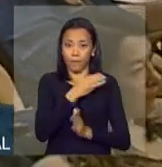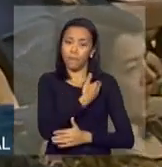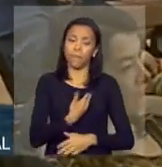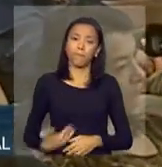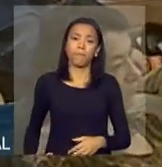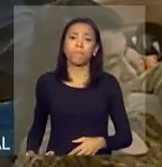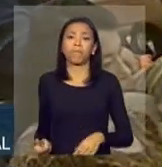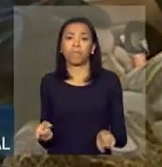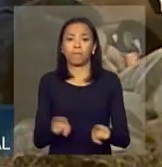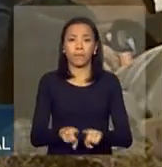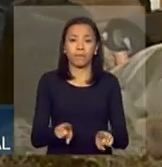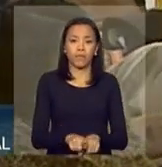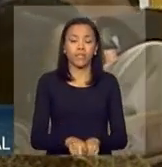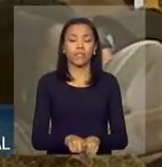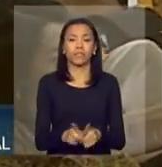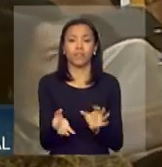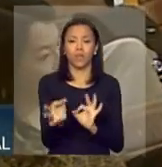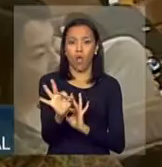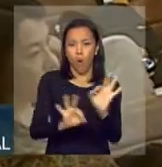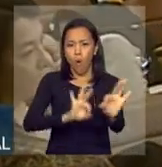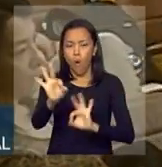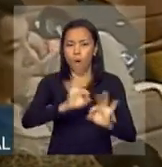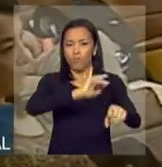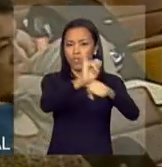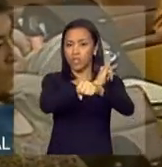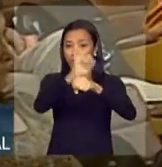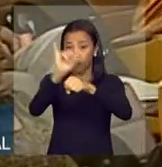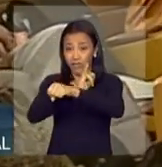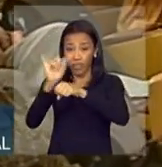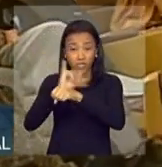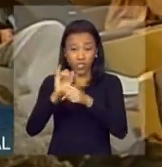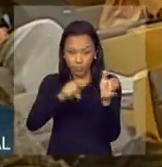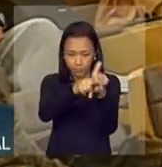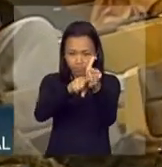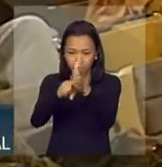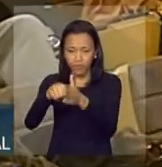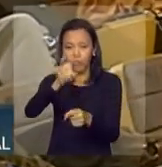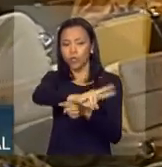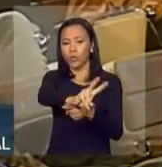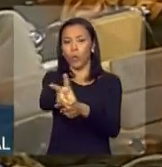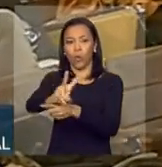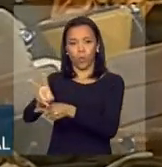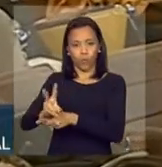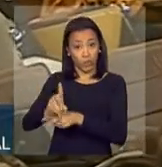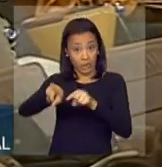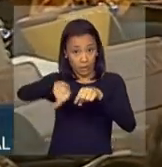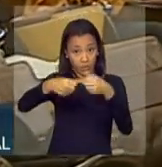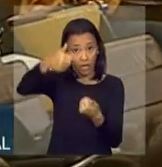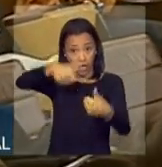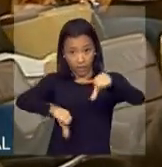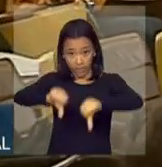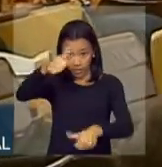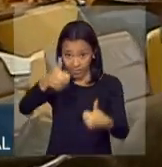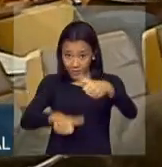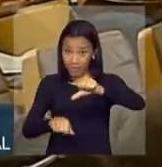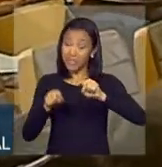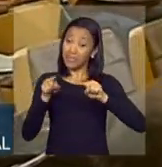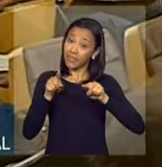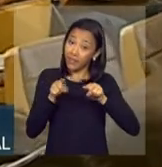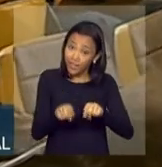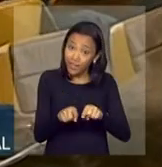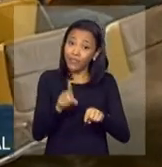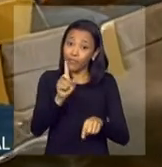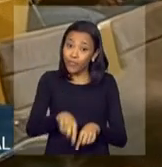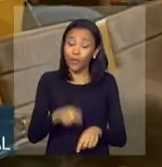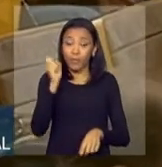E estruturar uma estratégia de monitoramento e avaliação. Que eu acho que esse foi um problema da